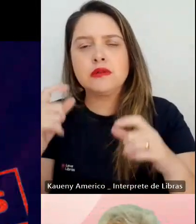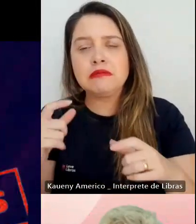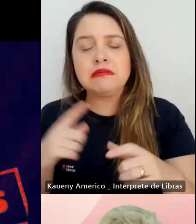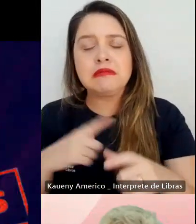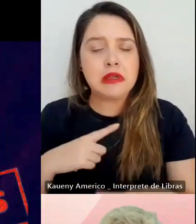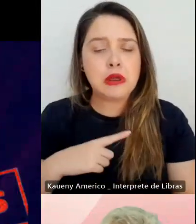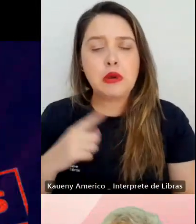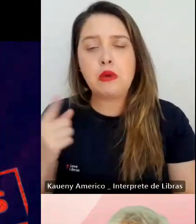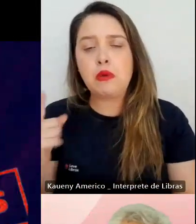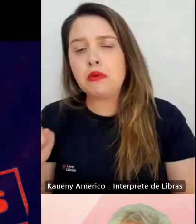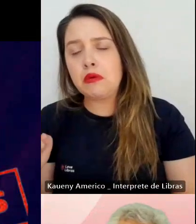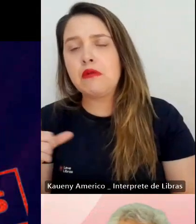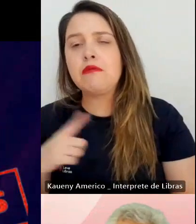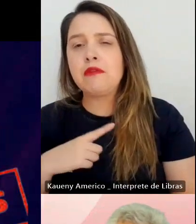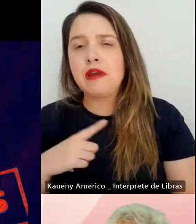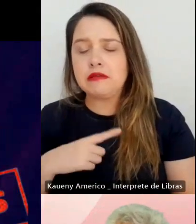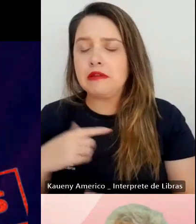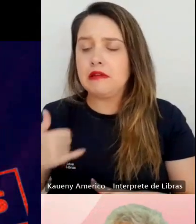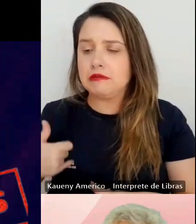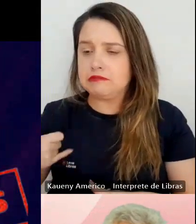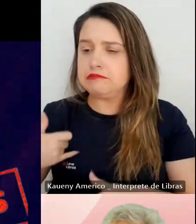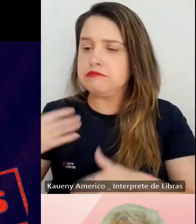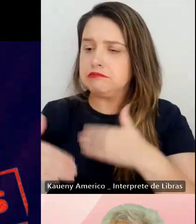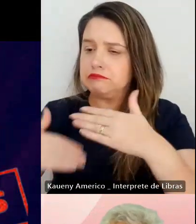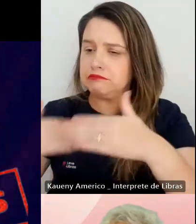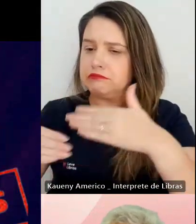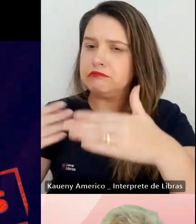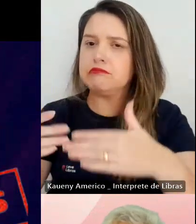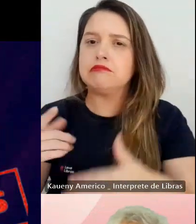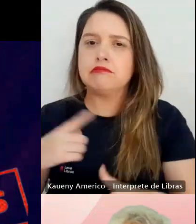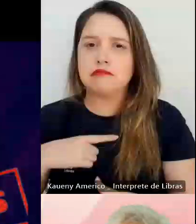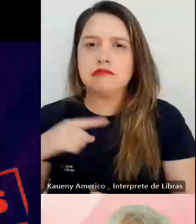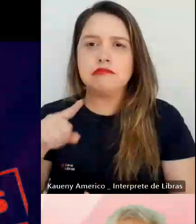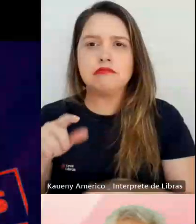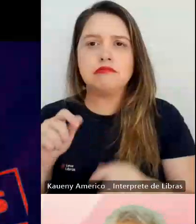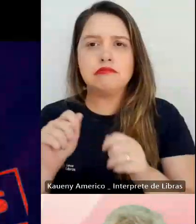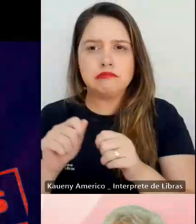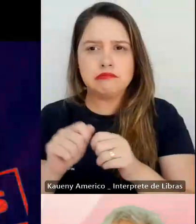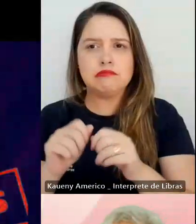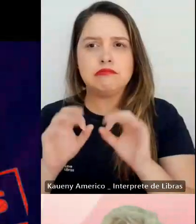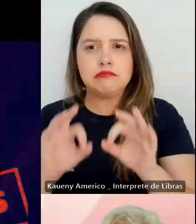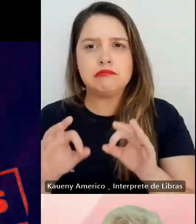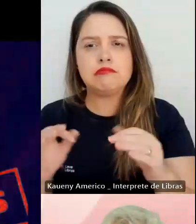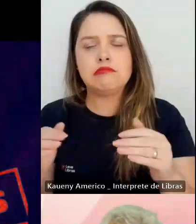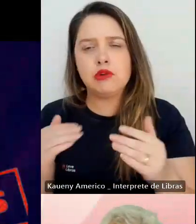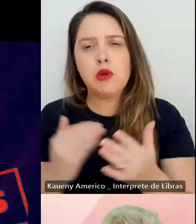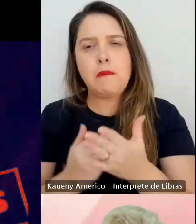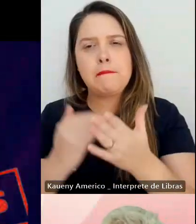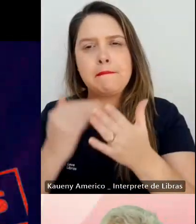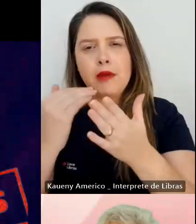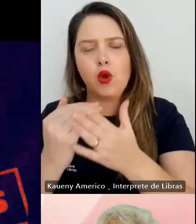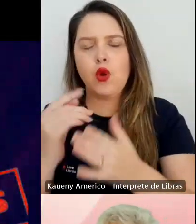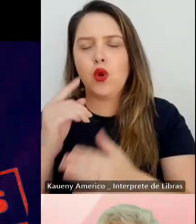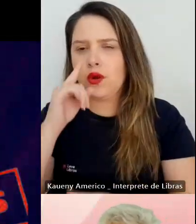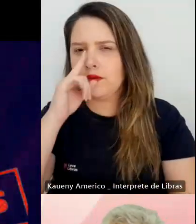com a idade avançada. Na idade avançada, você faz parte dessa população de maior risco de talvez